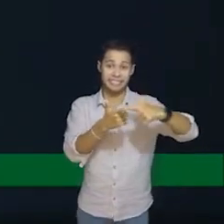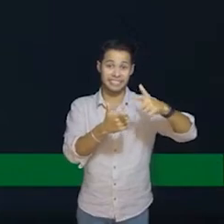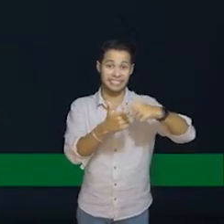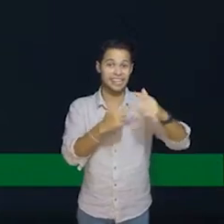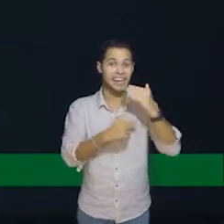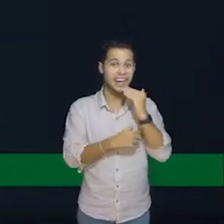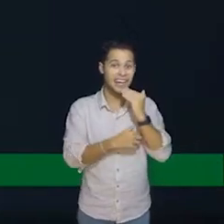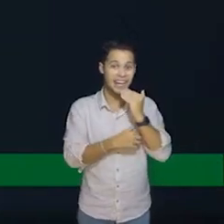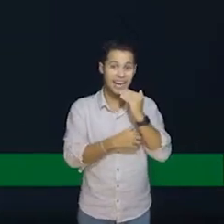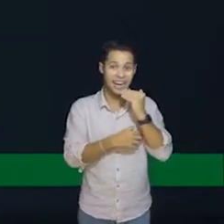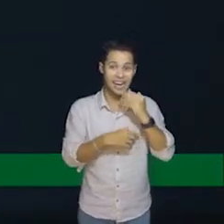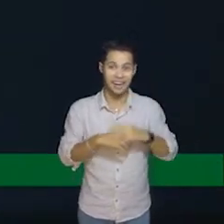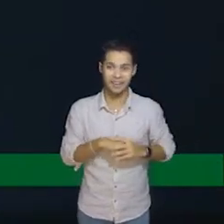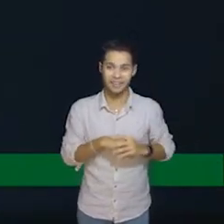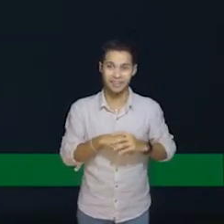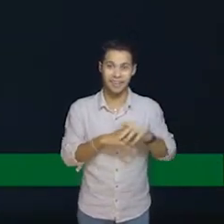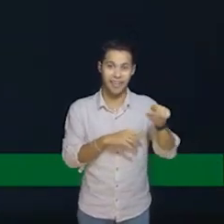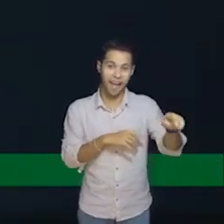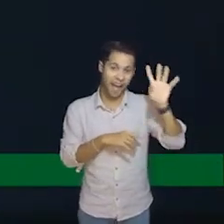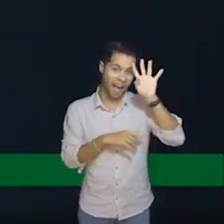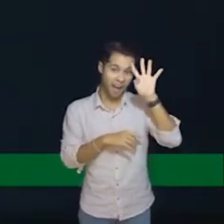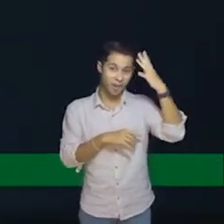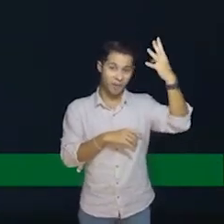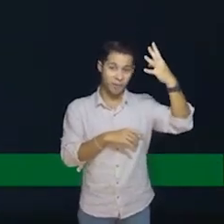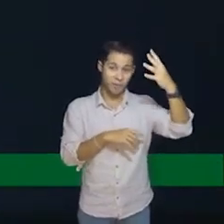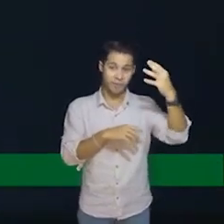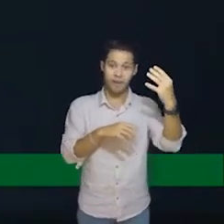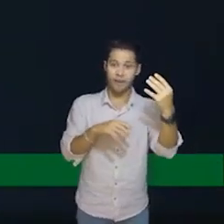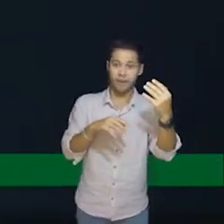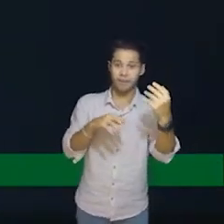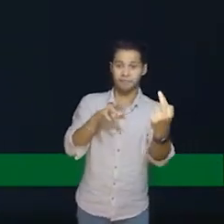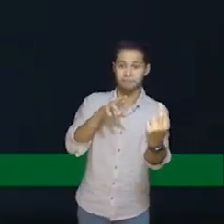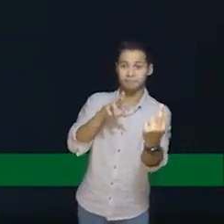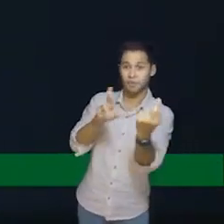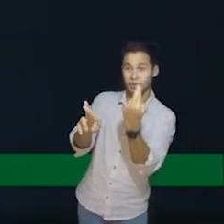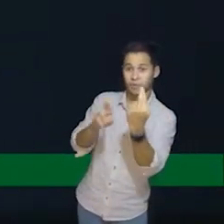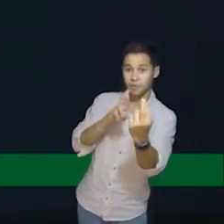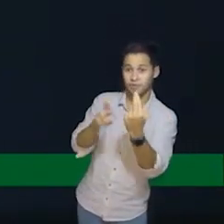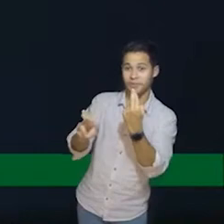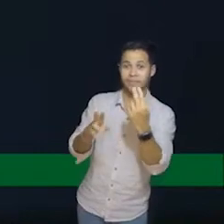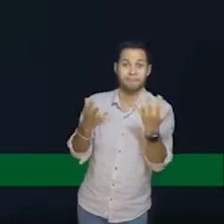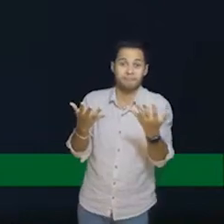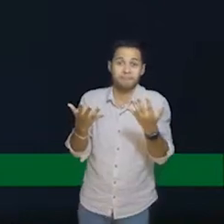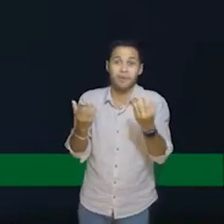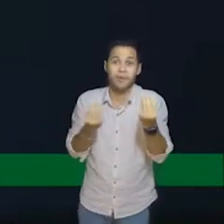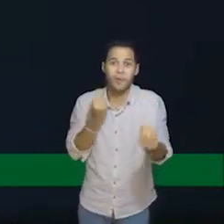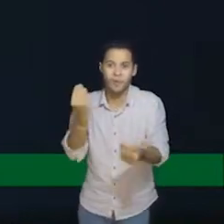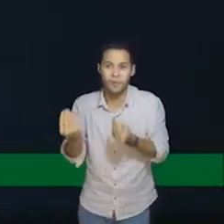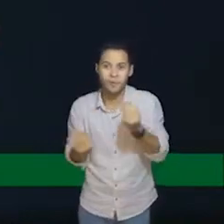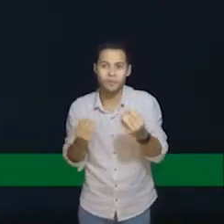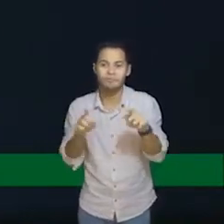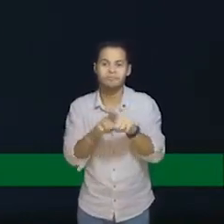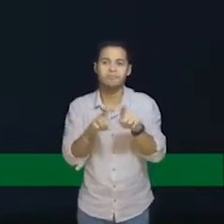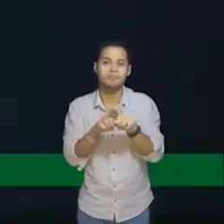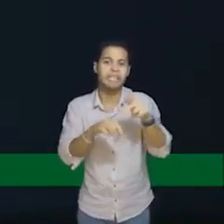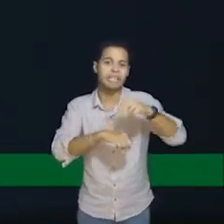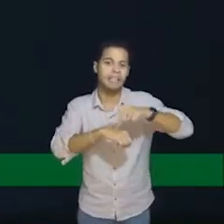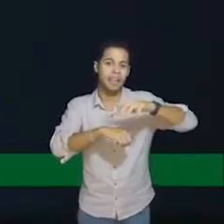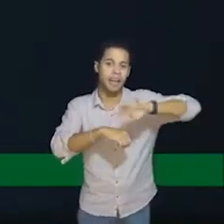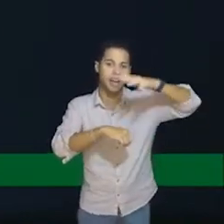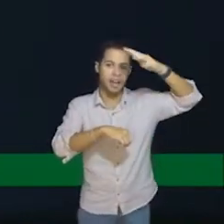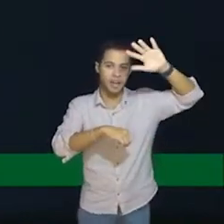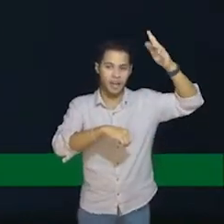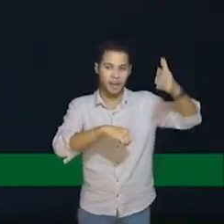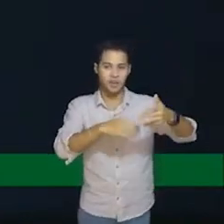chegasse a estrada não ter terceiras faixas, lá de Rancho Queimado até em cima da serra, próximo a Bom Retiro, o DENIT fechou todas